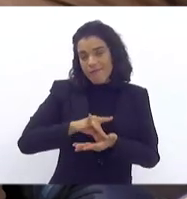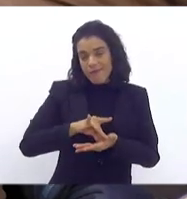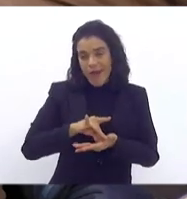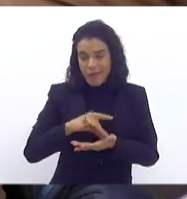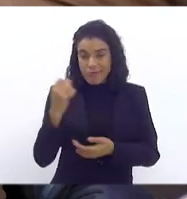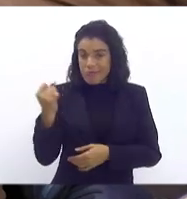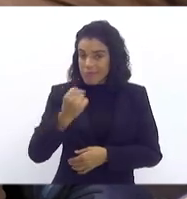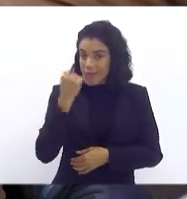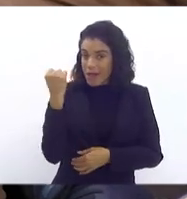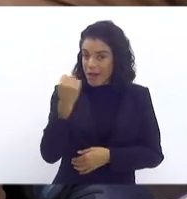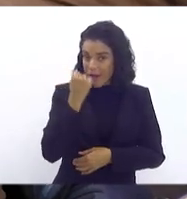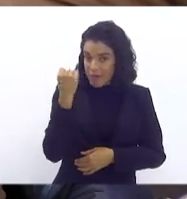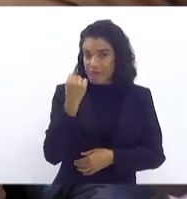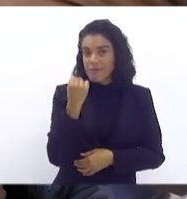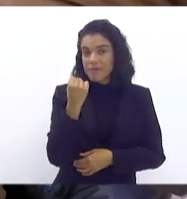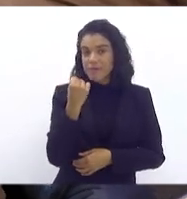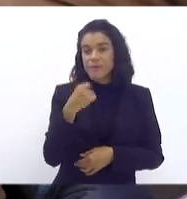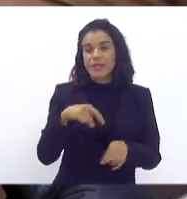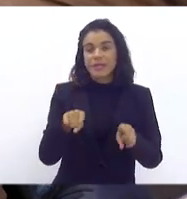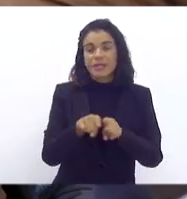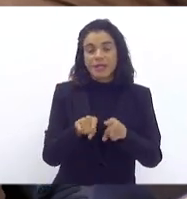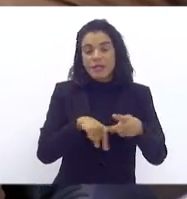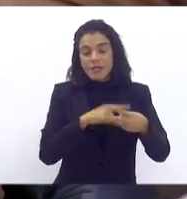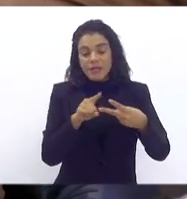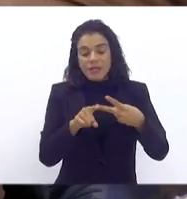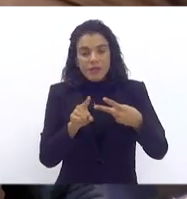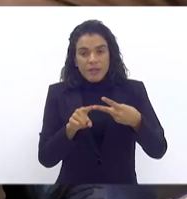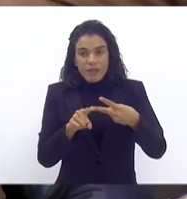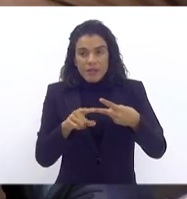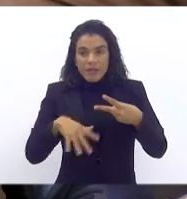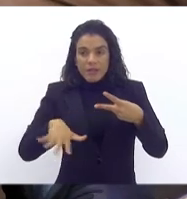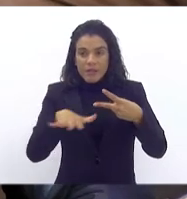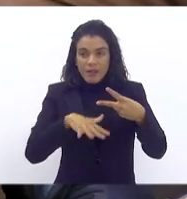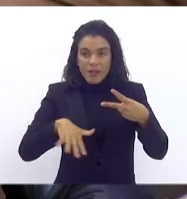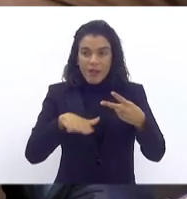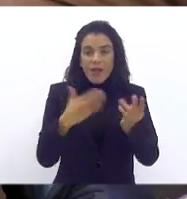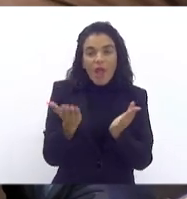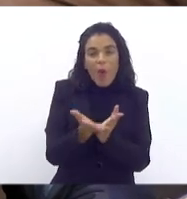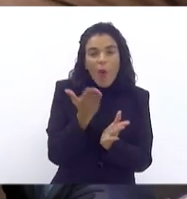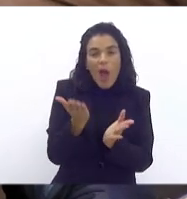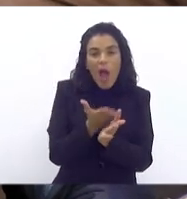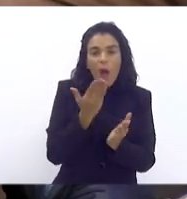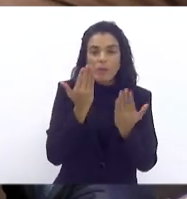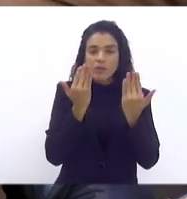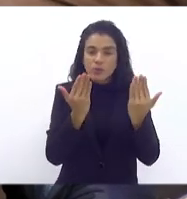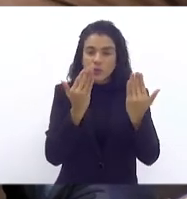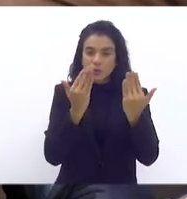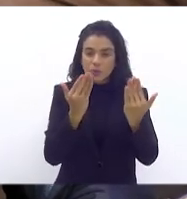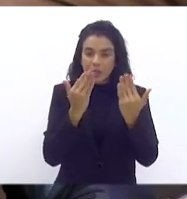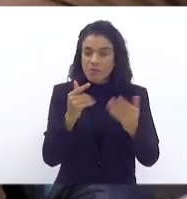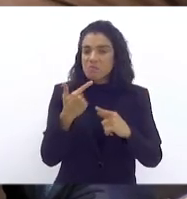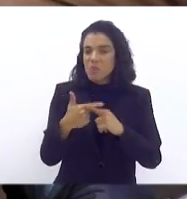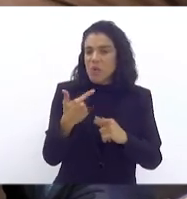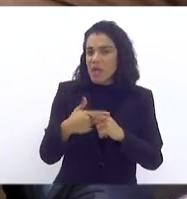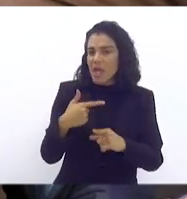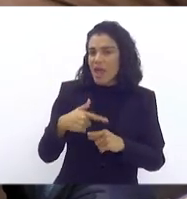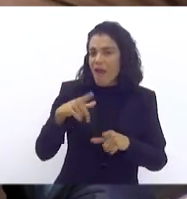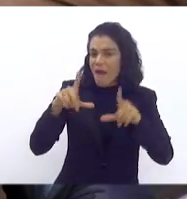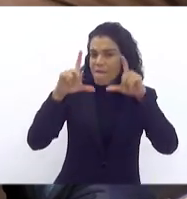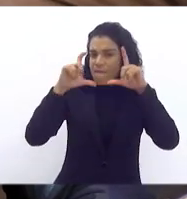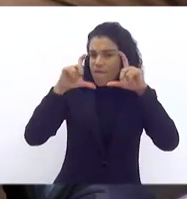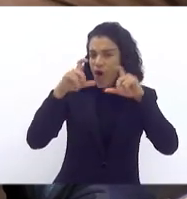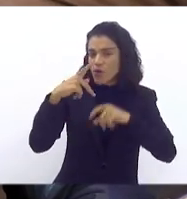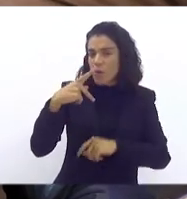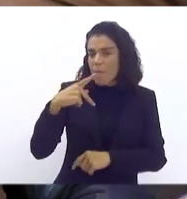eh e tem um segundo ponto que é a questão do álbum de suspeitos Porque que a foto do Paulo estava lá